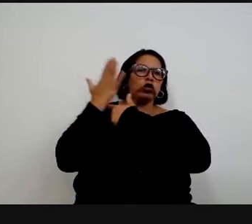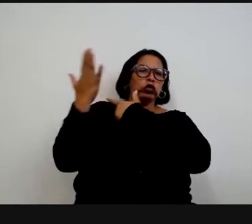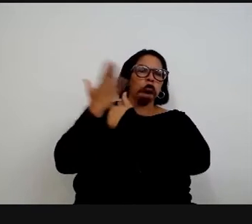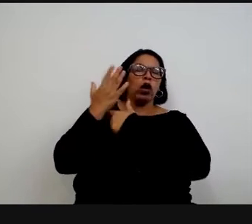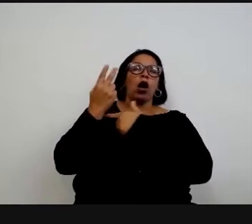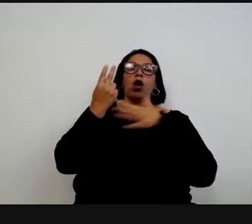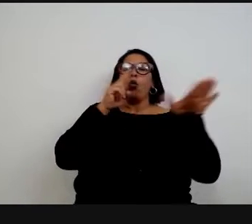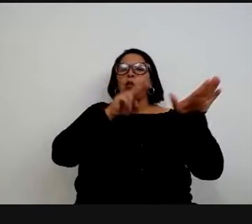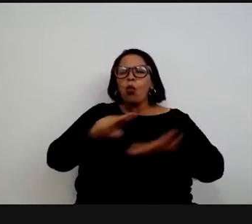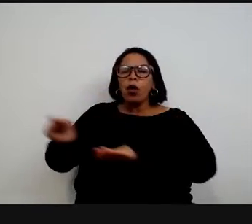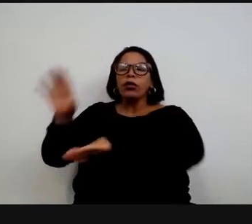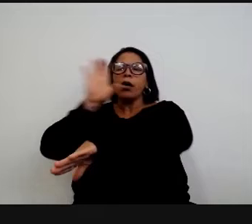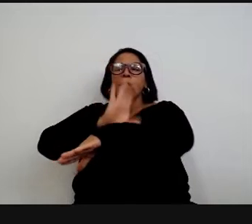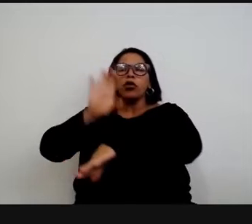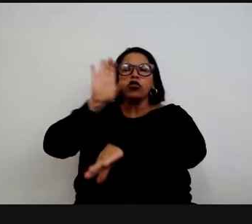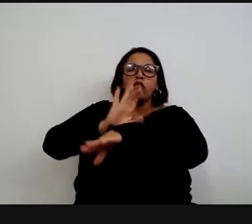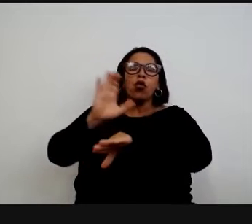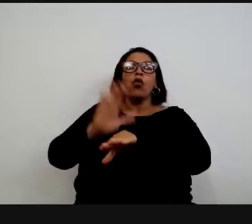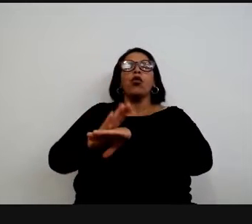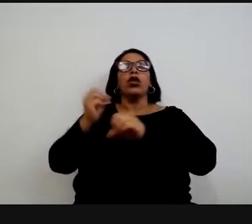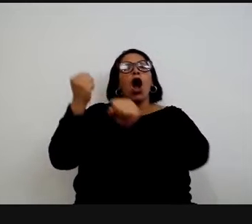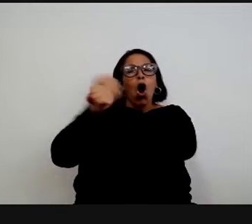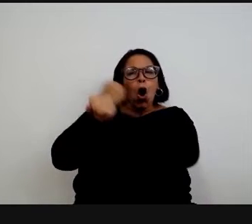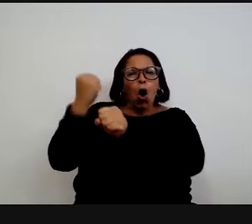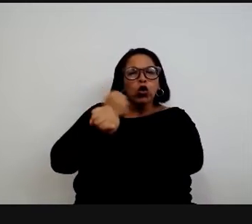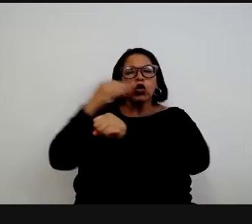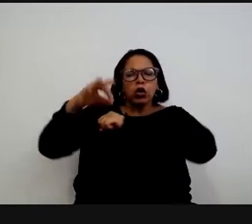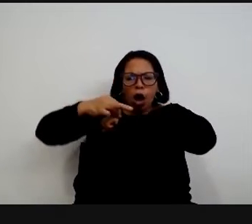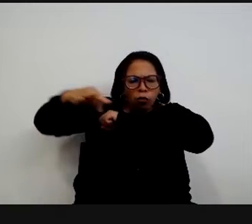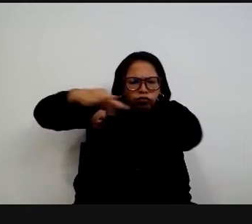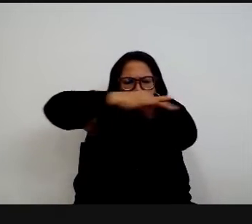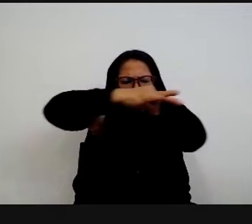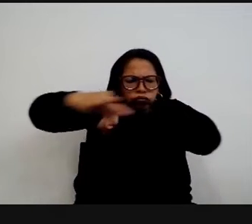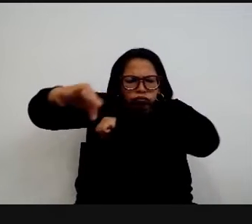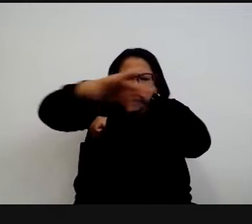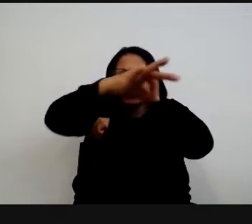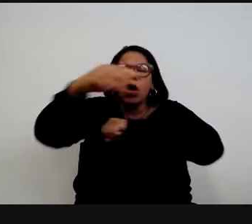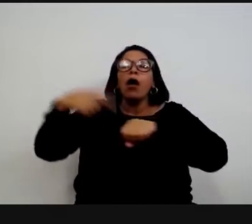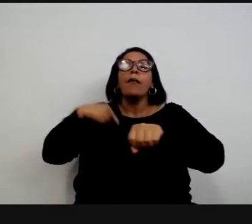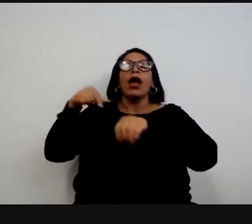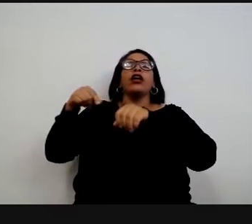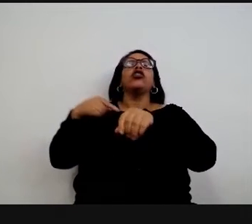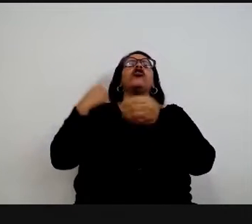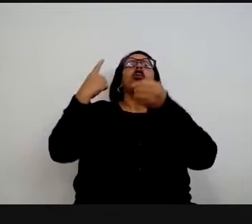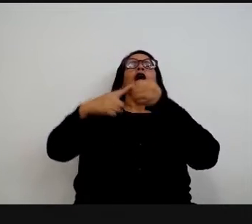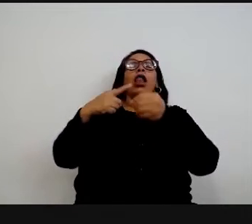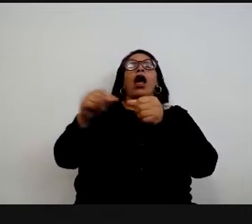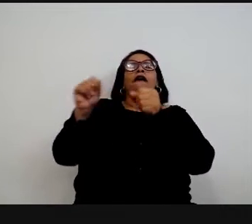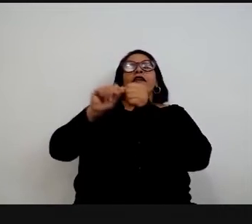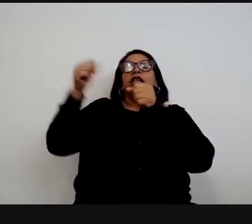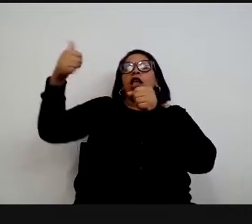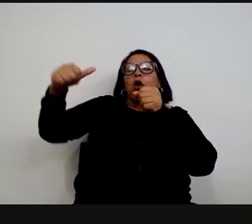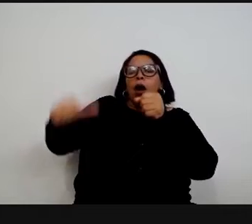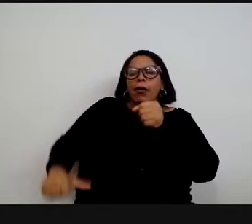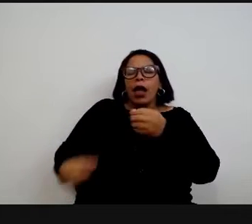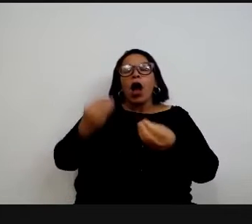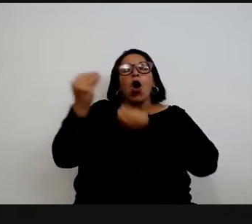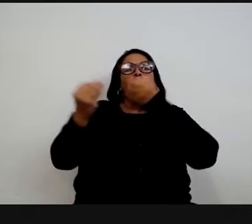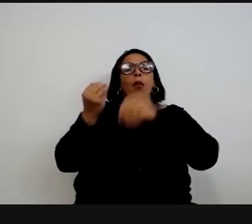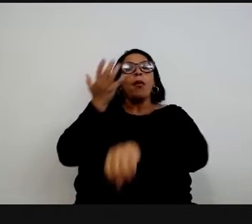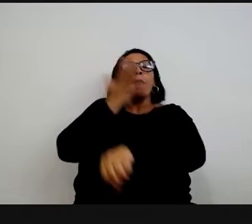uma semana de curso lá no Batalhão de Engenharia de Construção, para que a gente chegasse no campo para fazer a auditoria